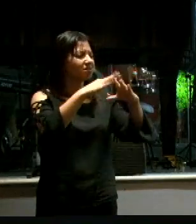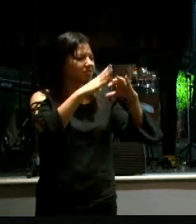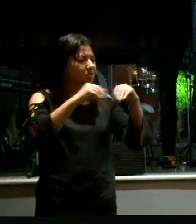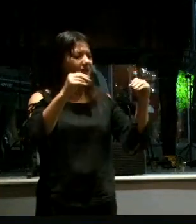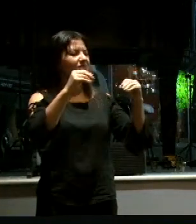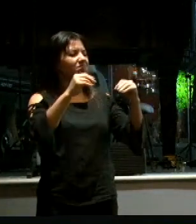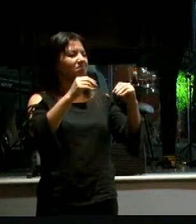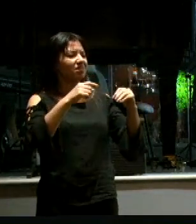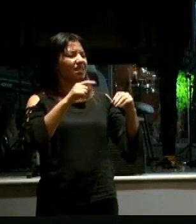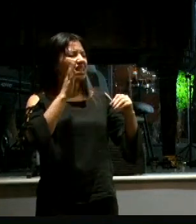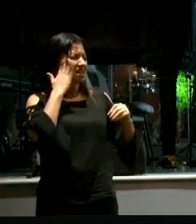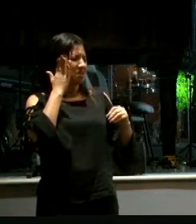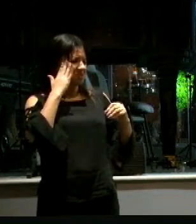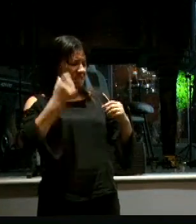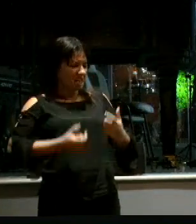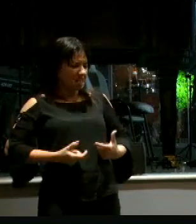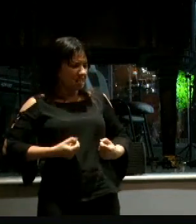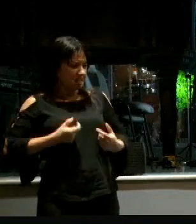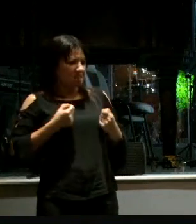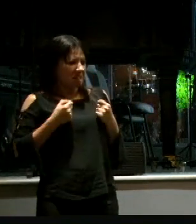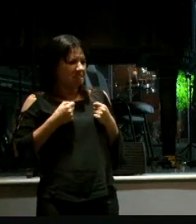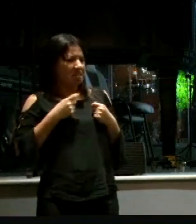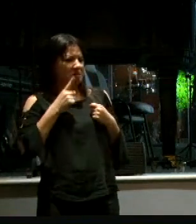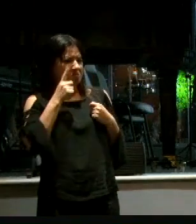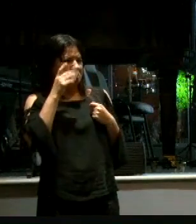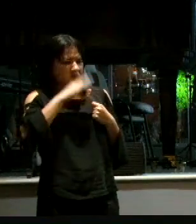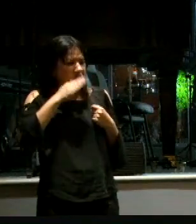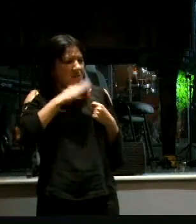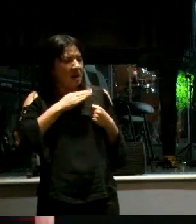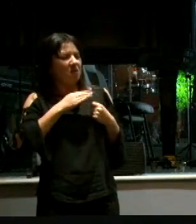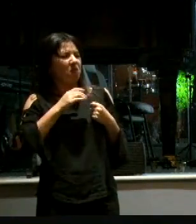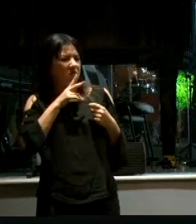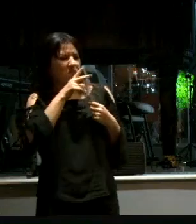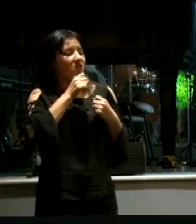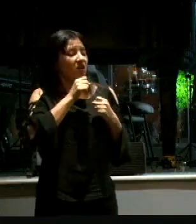Deus me deu essa experiência. Ele vai ser curado.